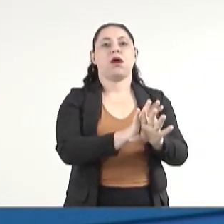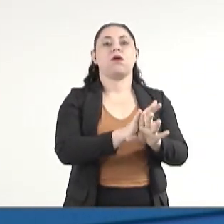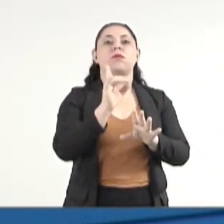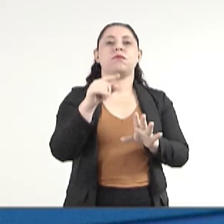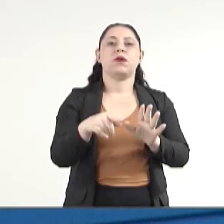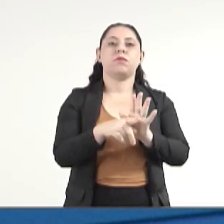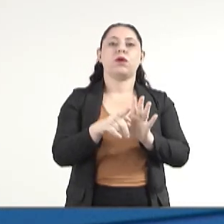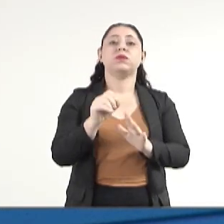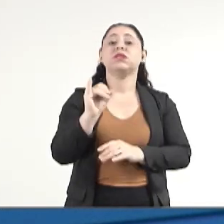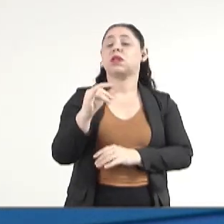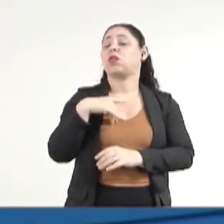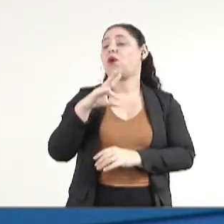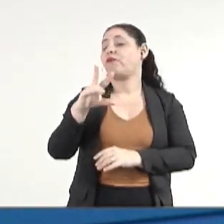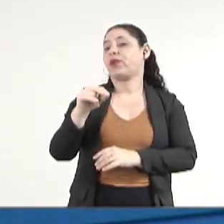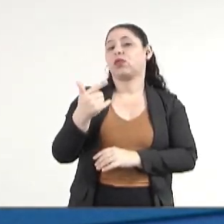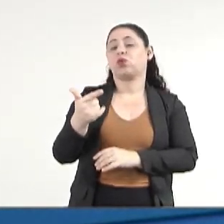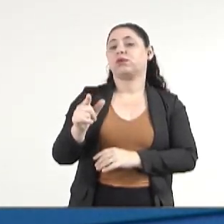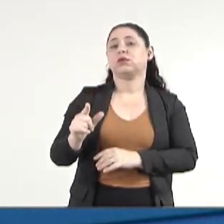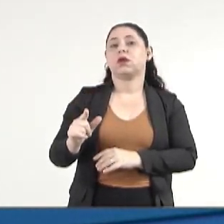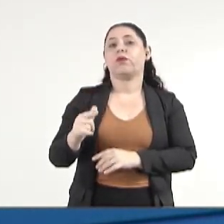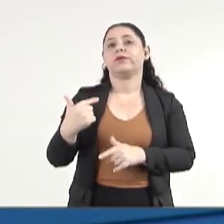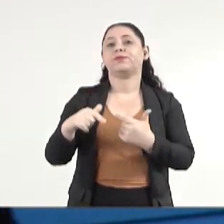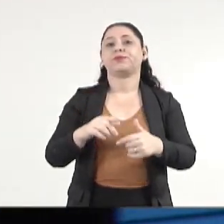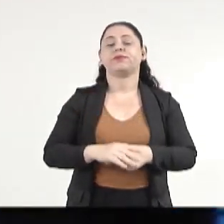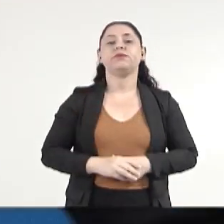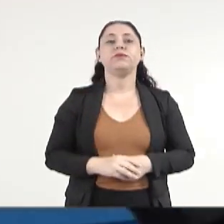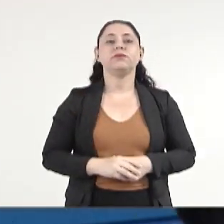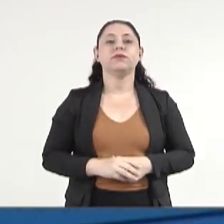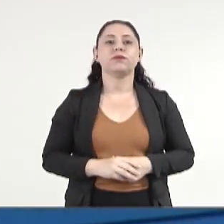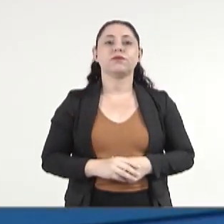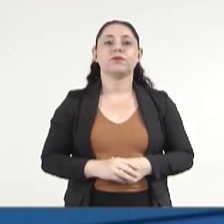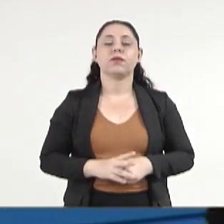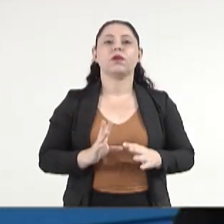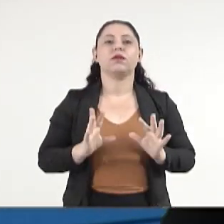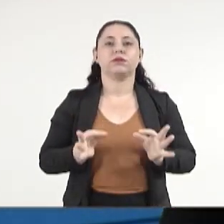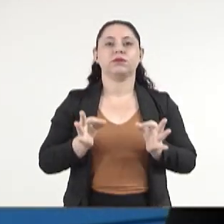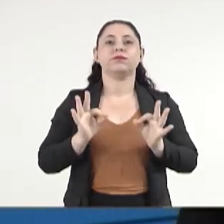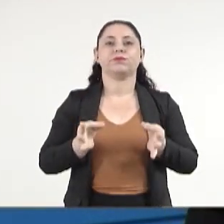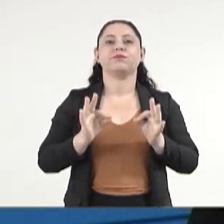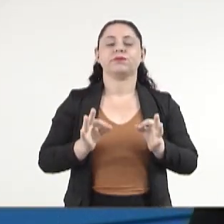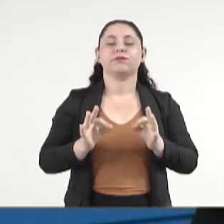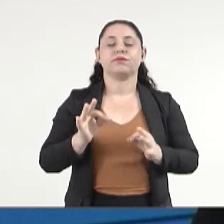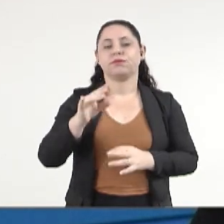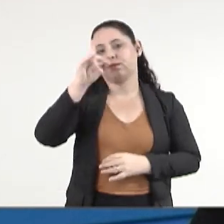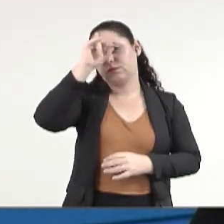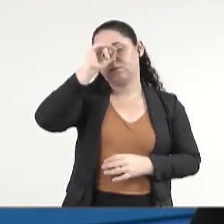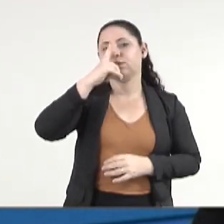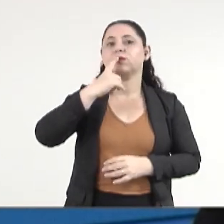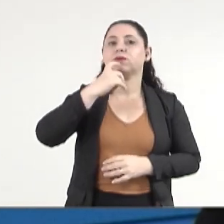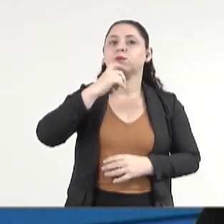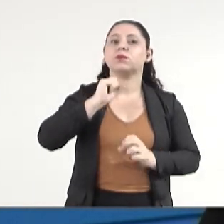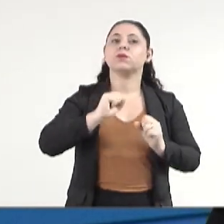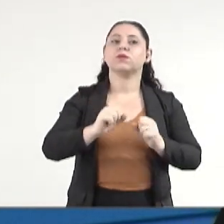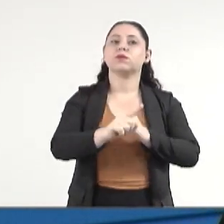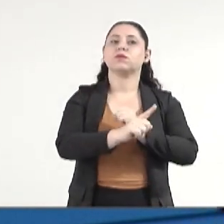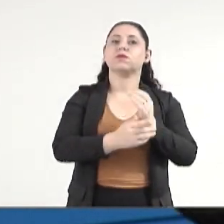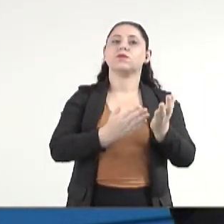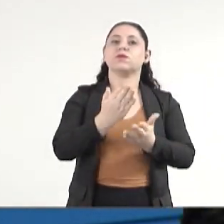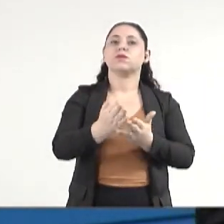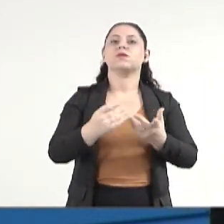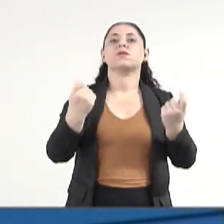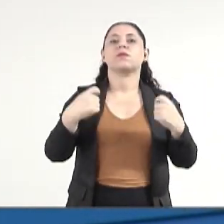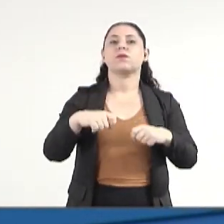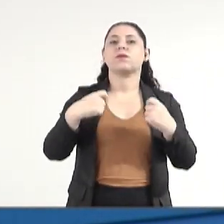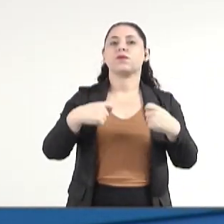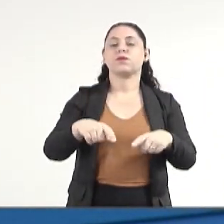grandiosa como essa, se ela não for ativada. Com certeza o Hospital Regional ele vai poder atender